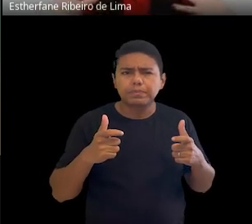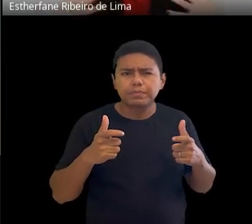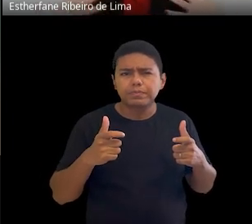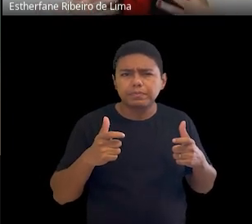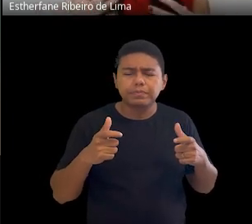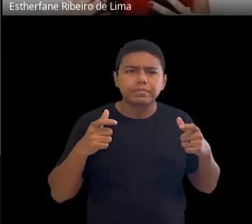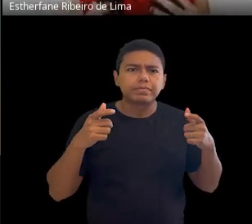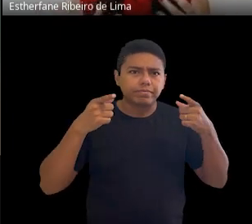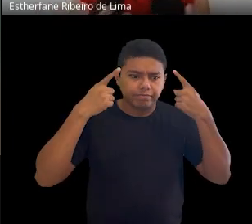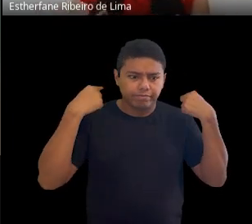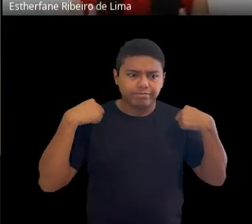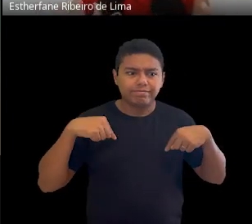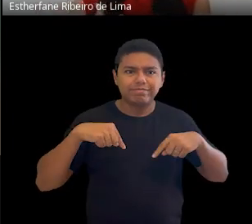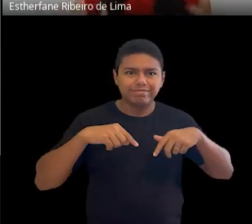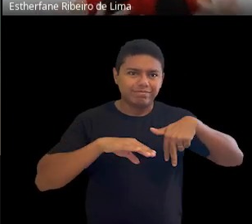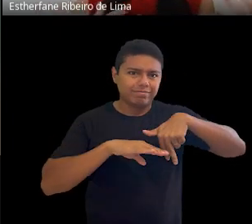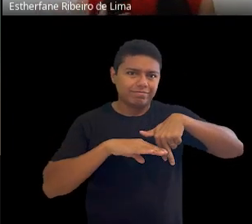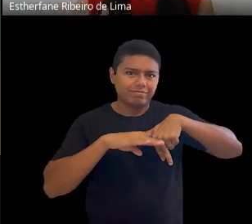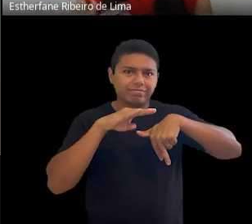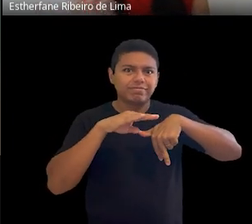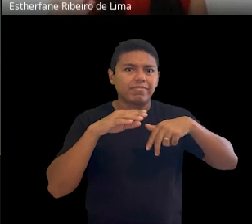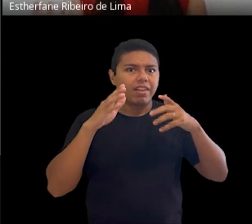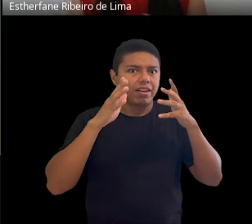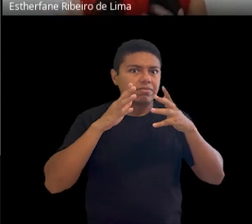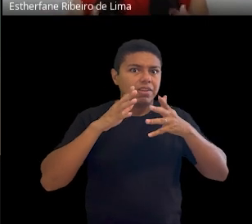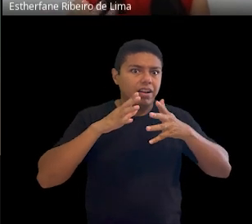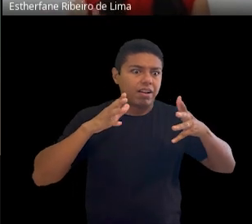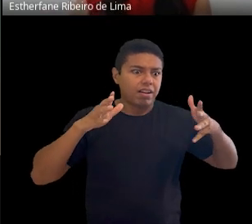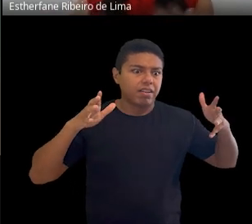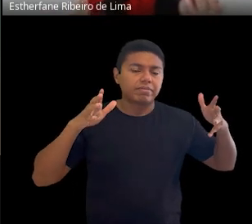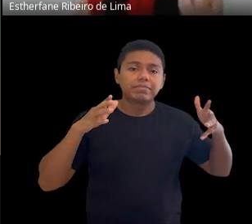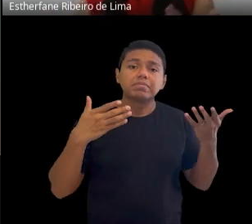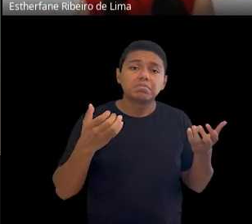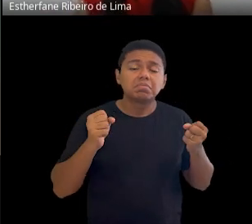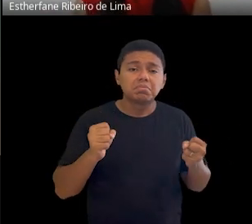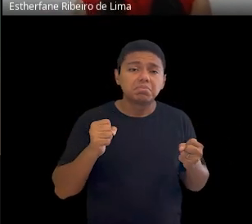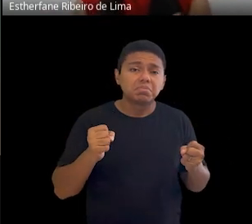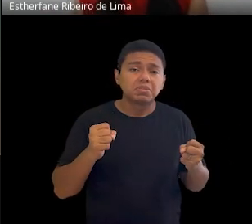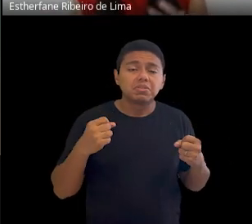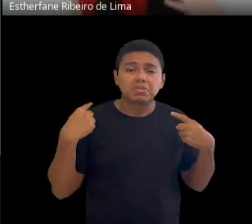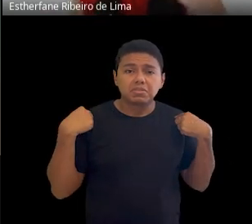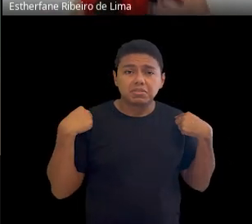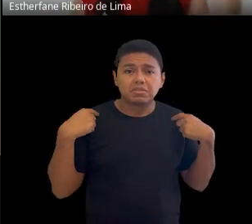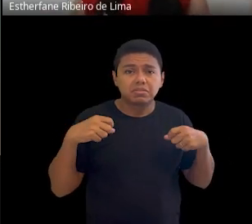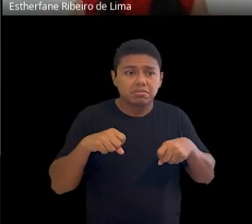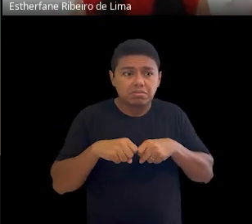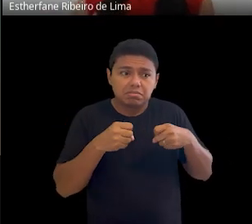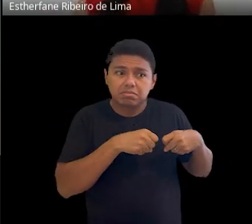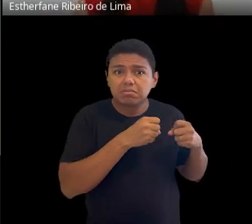de suas espáduas. Então, pode, no momento do parto, ter uma complicação como uma distose de ombros em